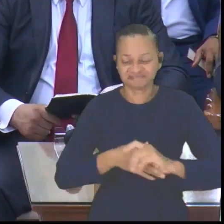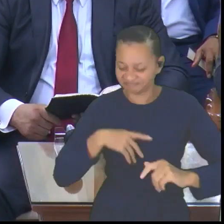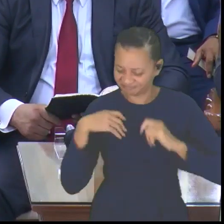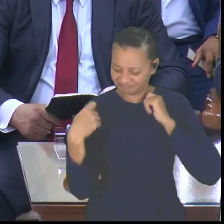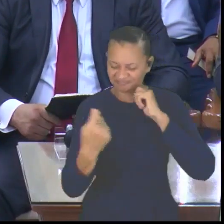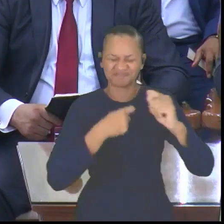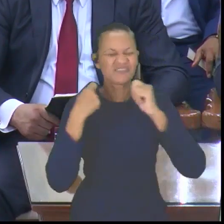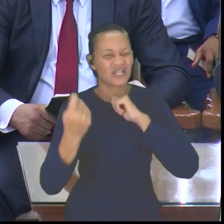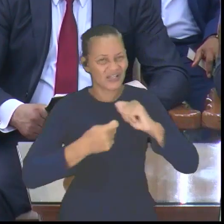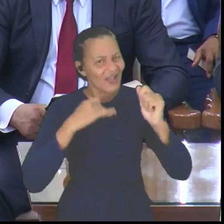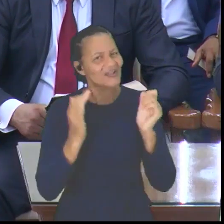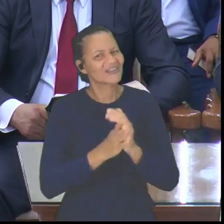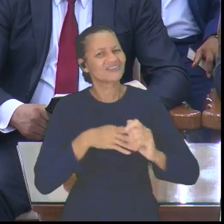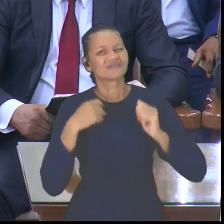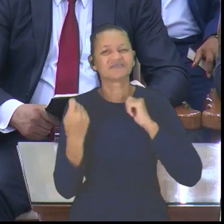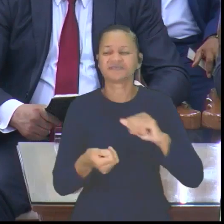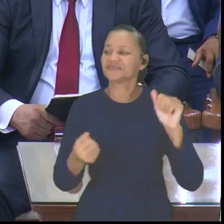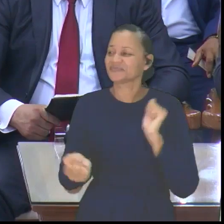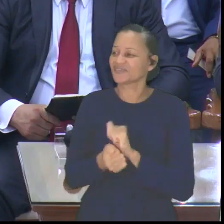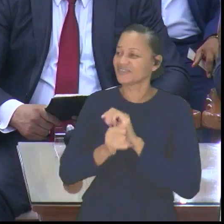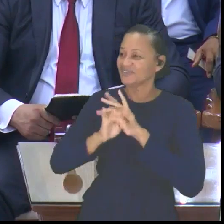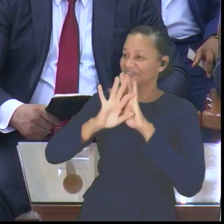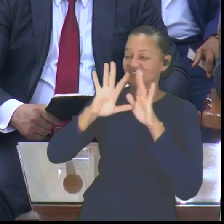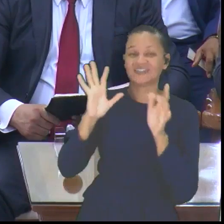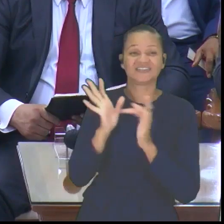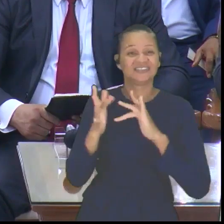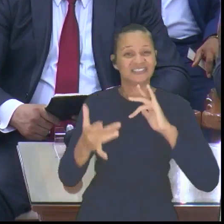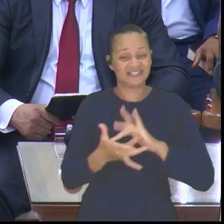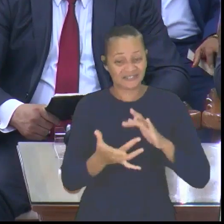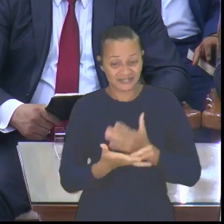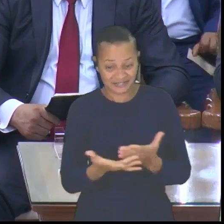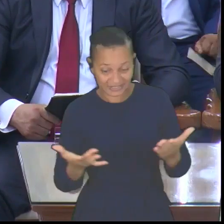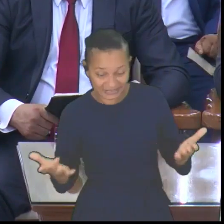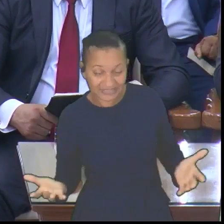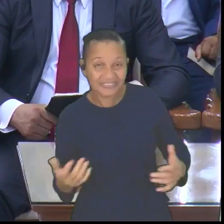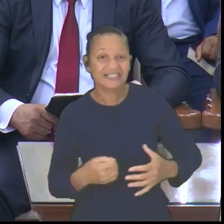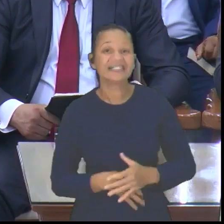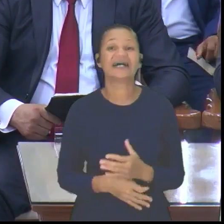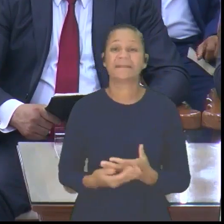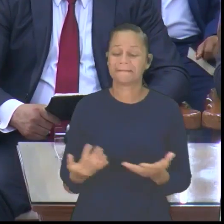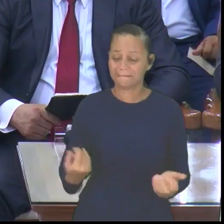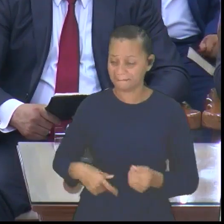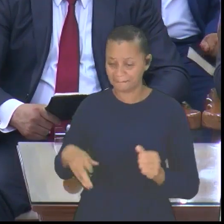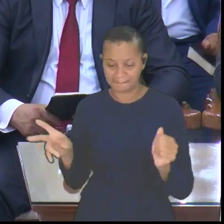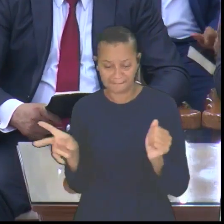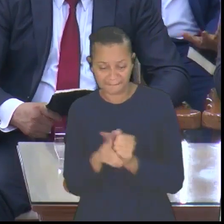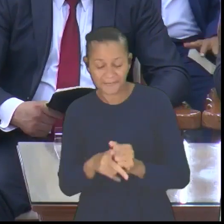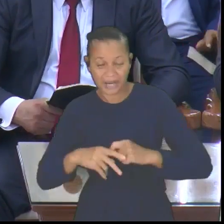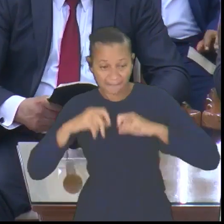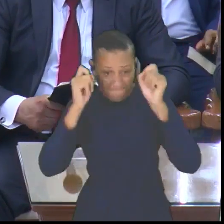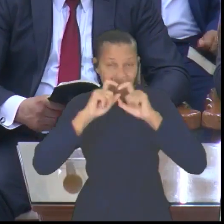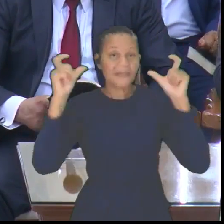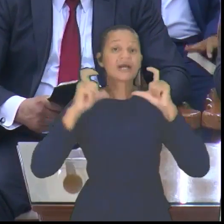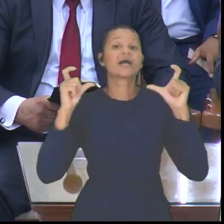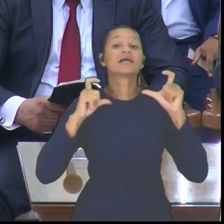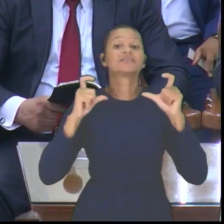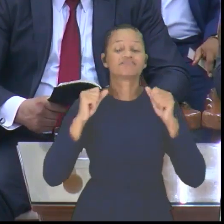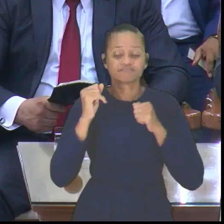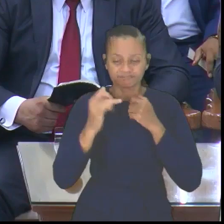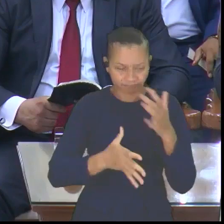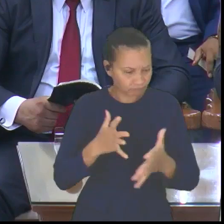aleluia, aleluia, oh glória a Jesus. E tocando a Pedro no lado, despertou e disse a